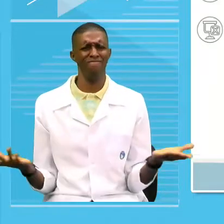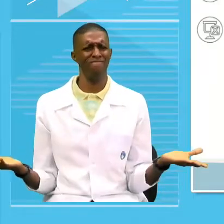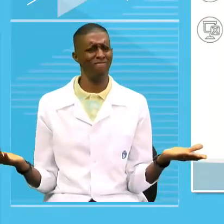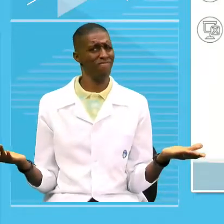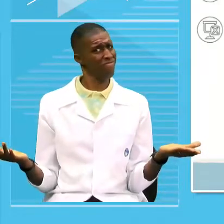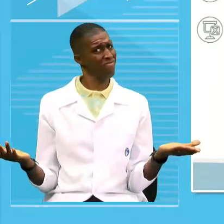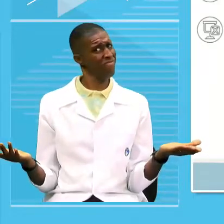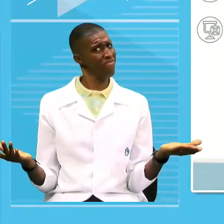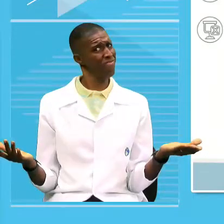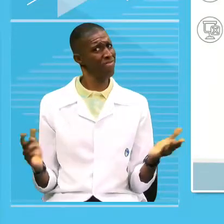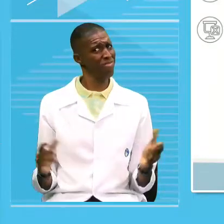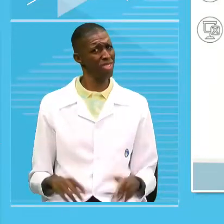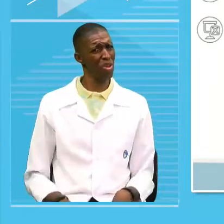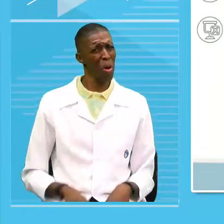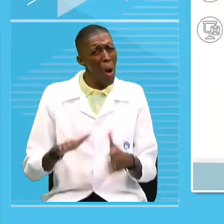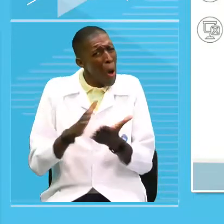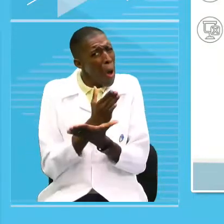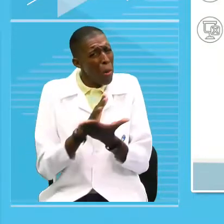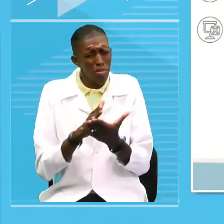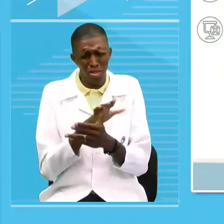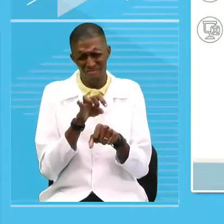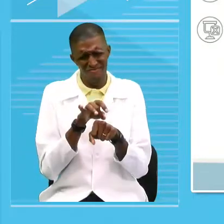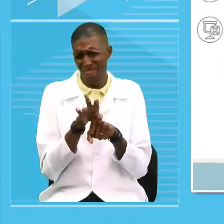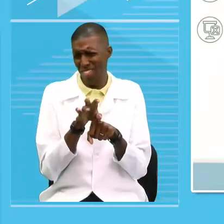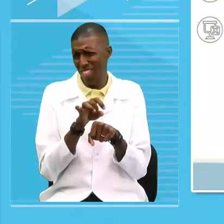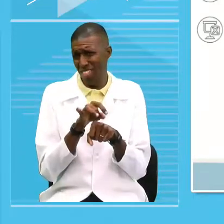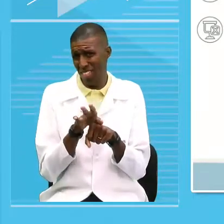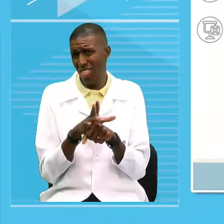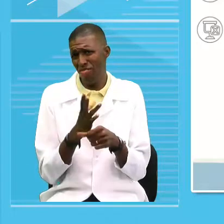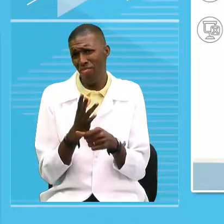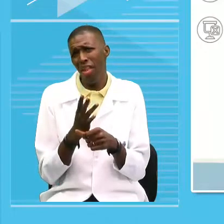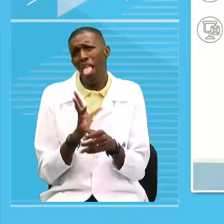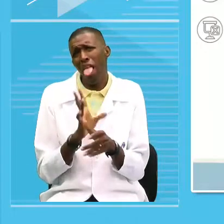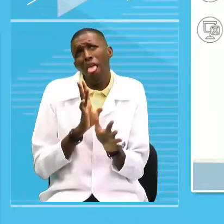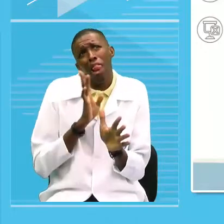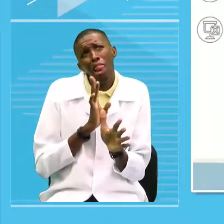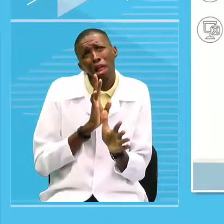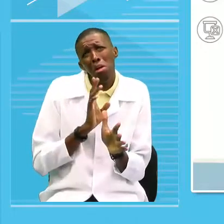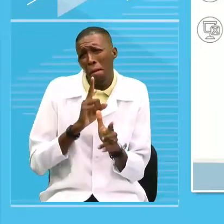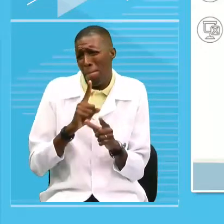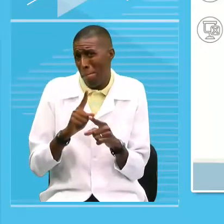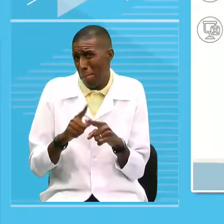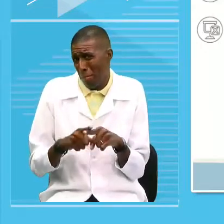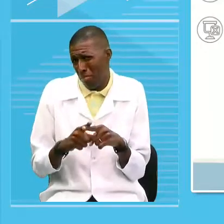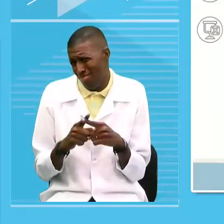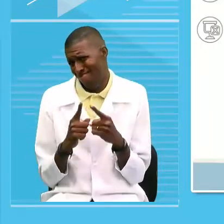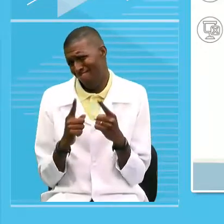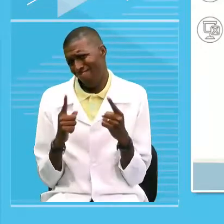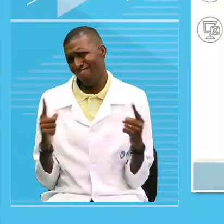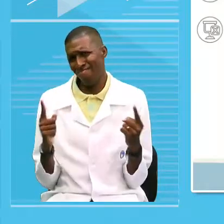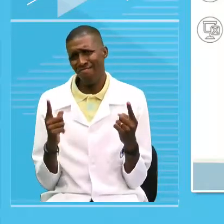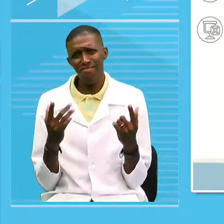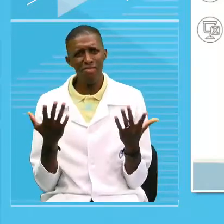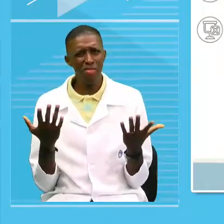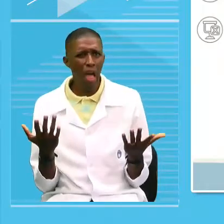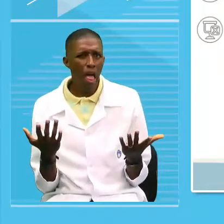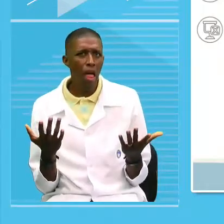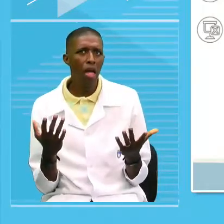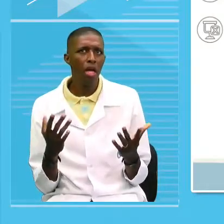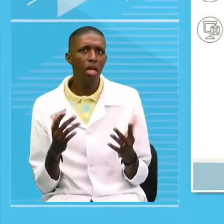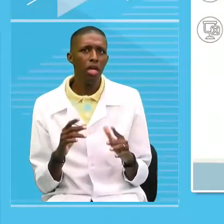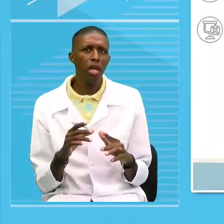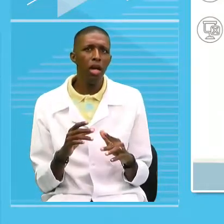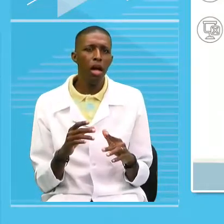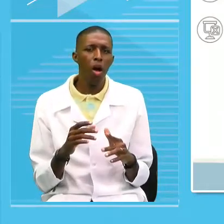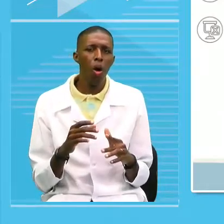outra então eram sim dicas que é Ok é legal você realmente tem um consumo adequado de vitamina C nos ajudar aumentar